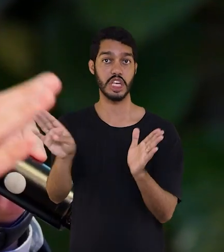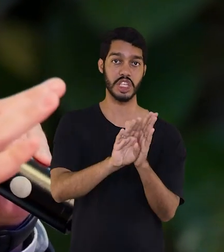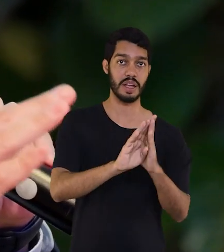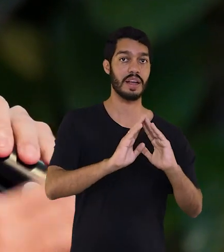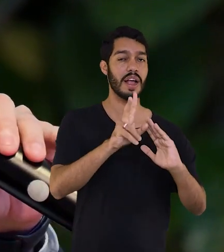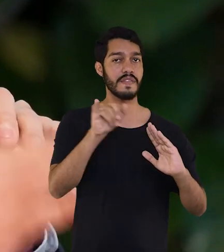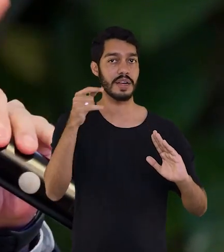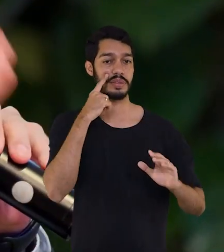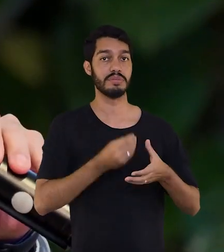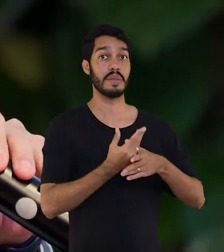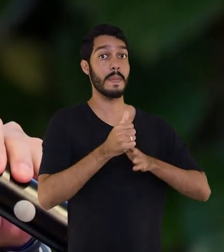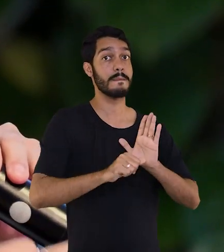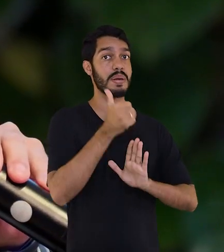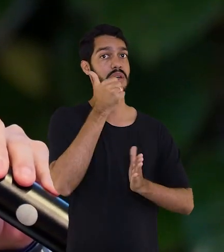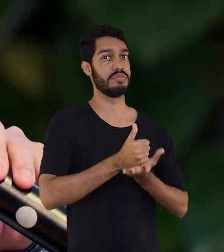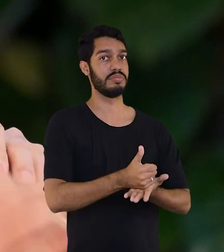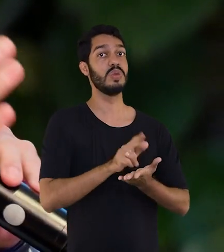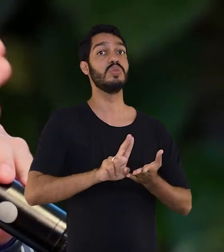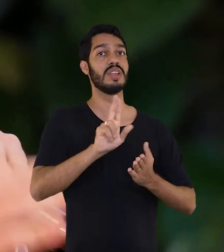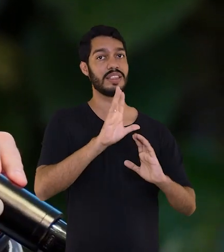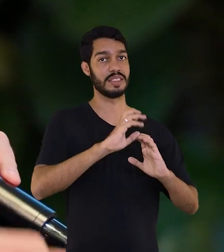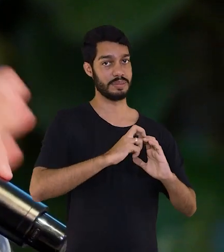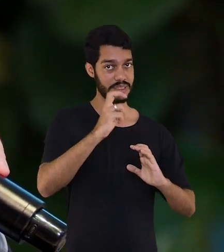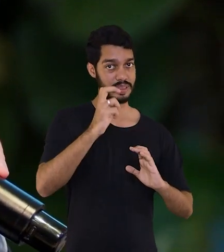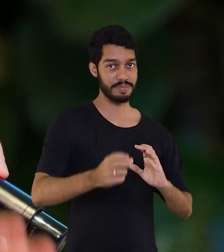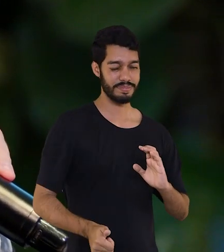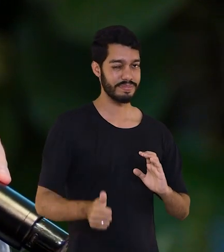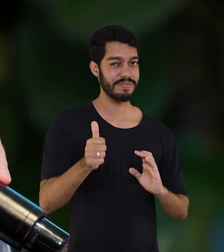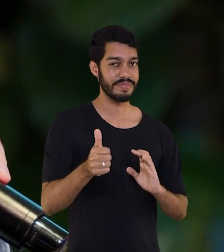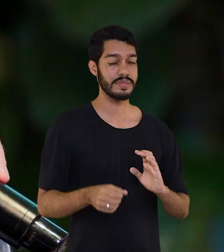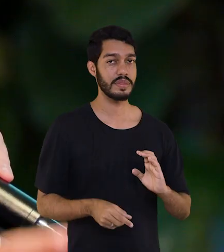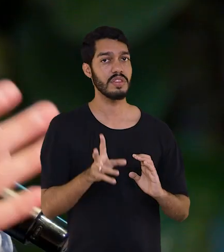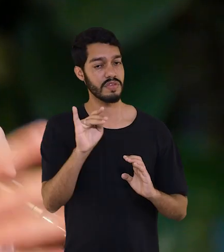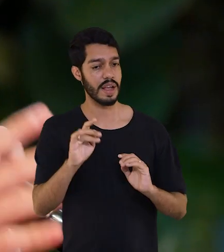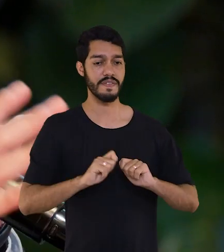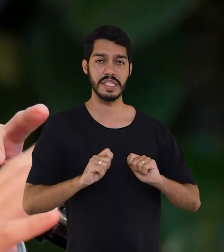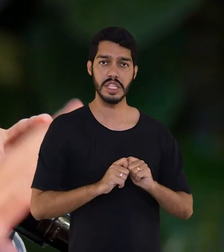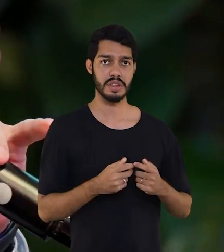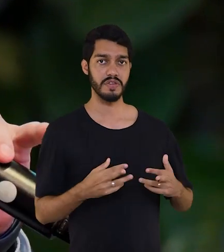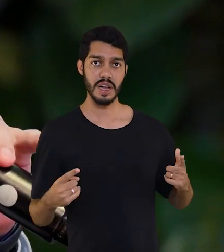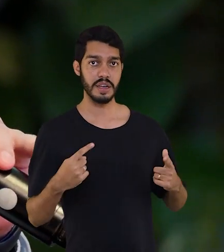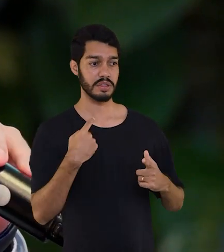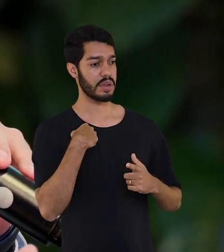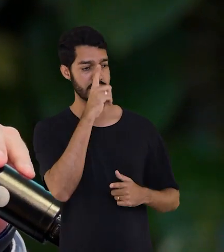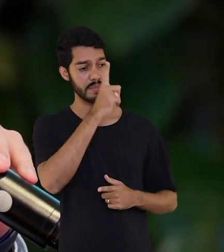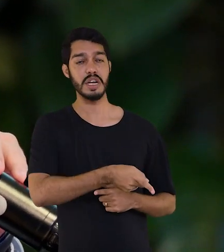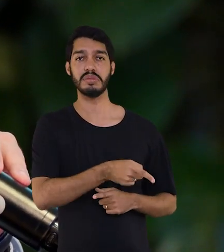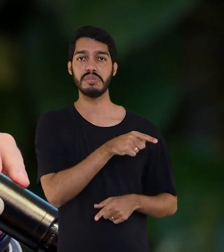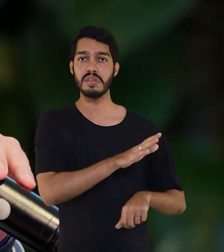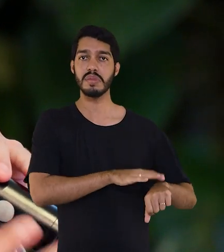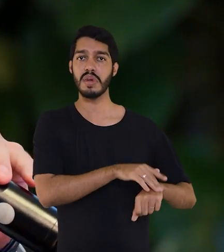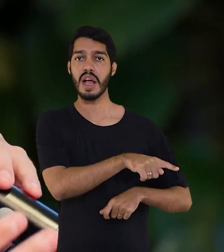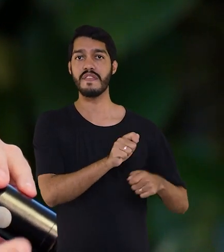vão chegar em casa e vocês vão criar o seu primeiro assistente virtual com o ChatGPT. Então, ele vai fazer alguma tarefa para